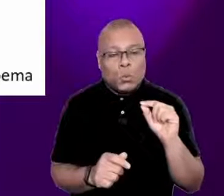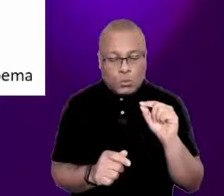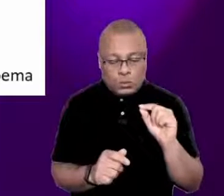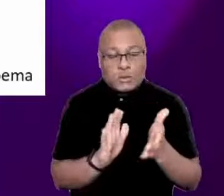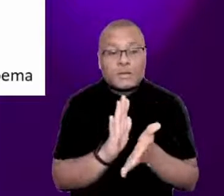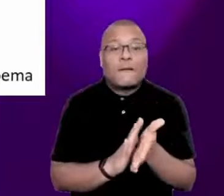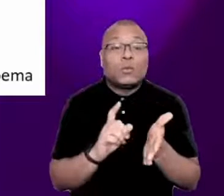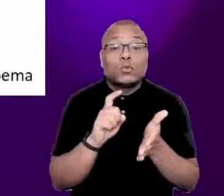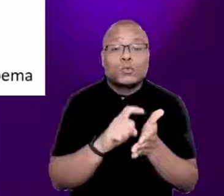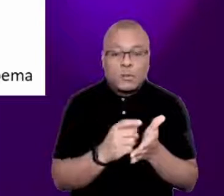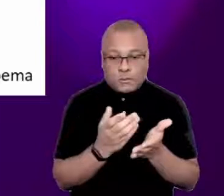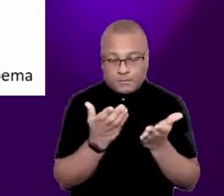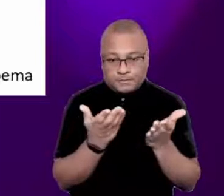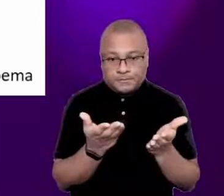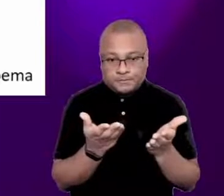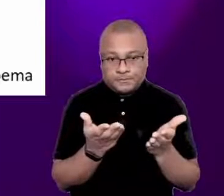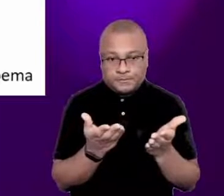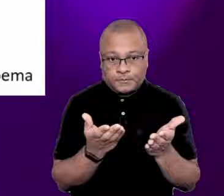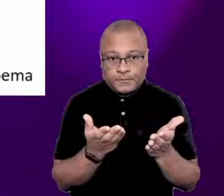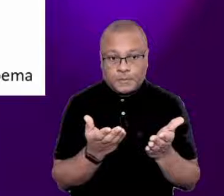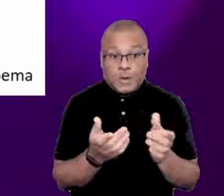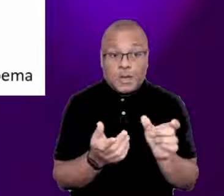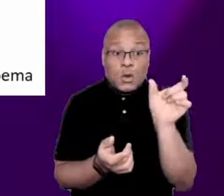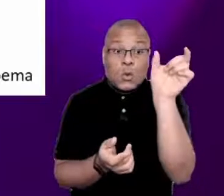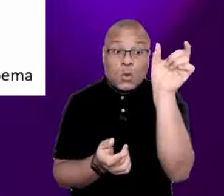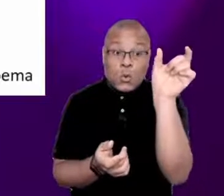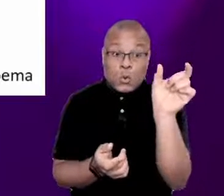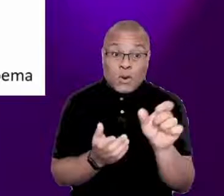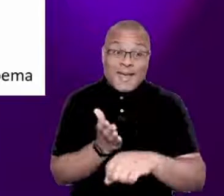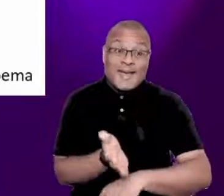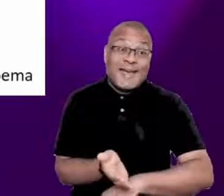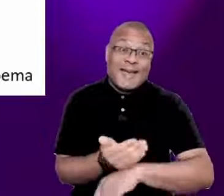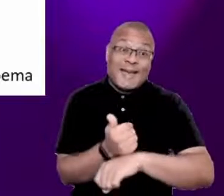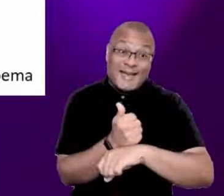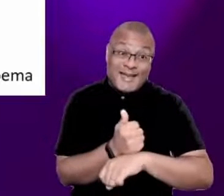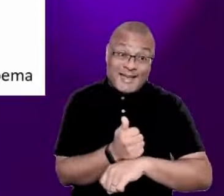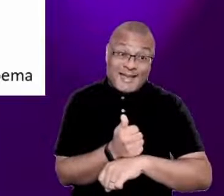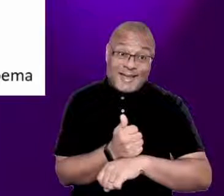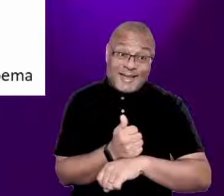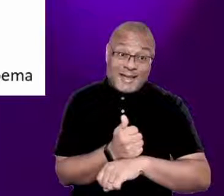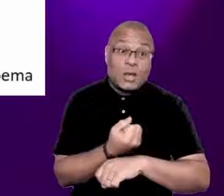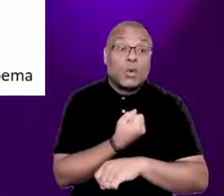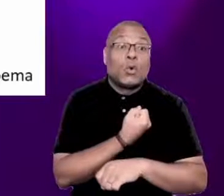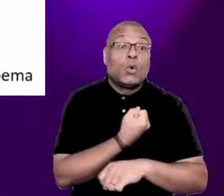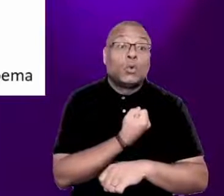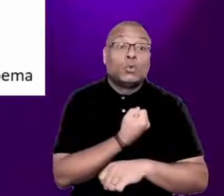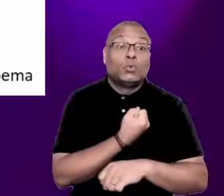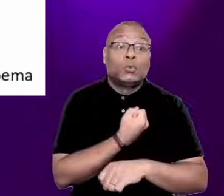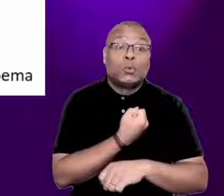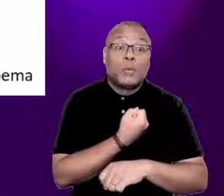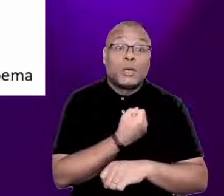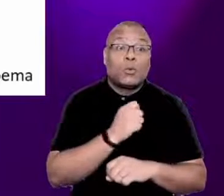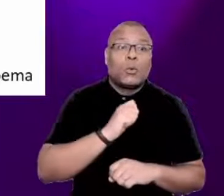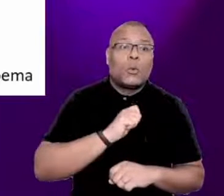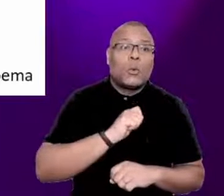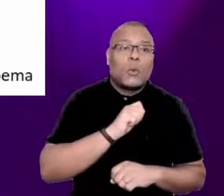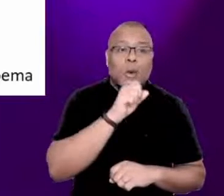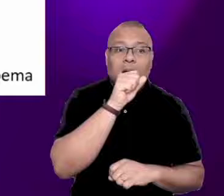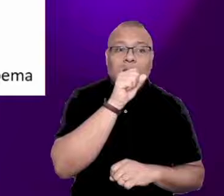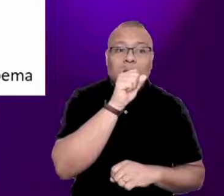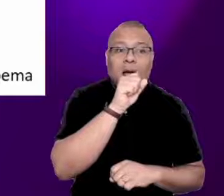funcionalidade. O que está em coluna é pré-operatório, o que está em número azul ou laranja